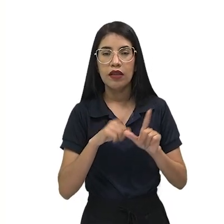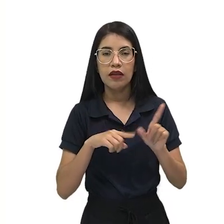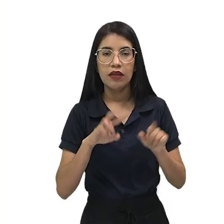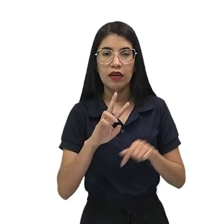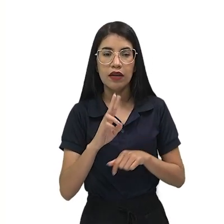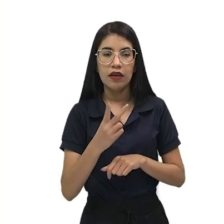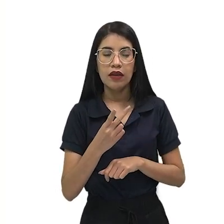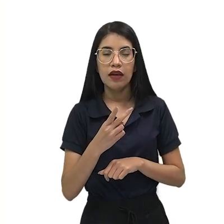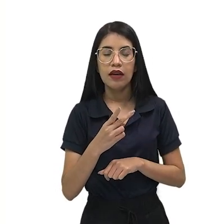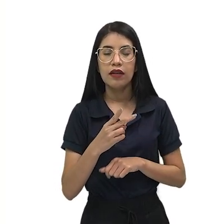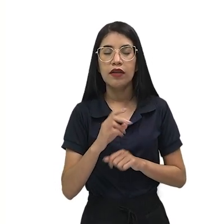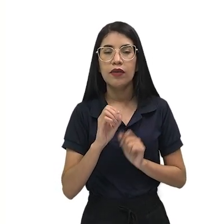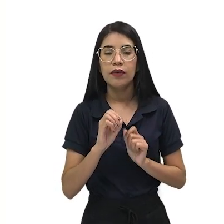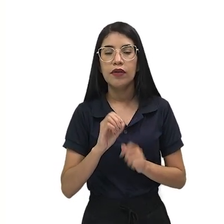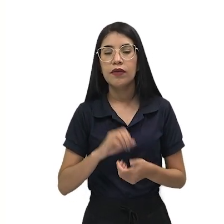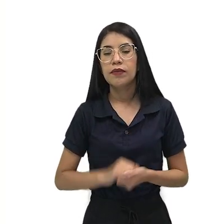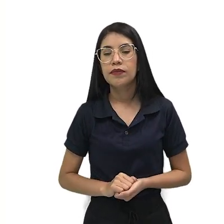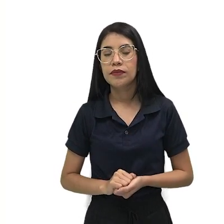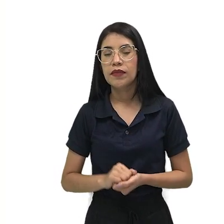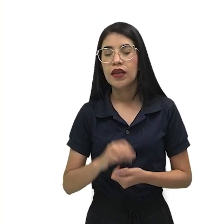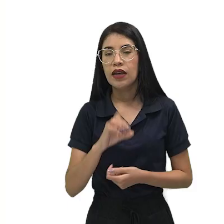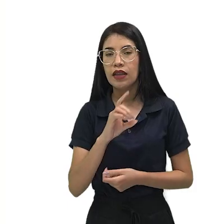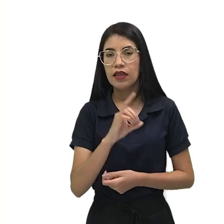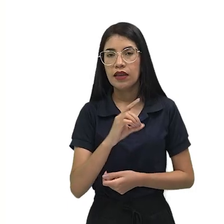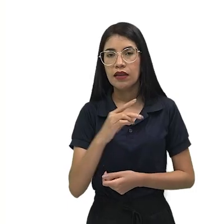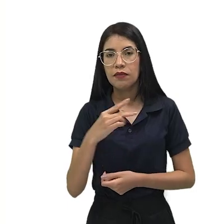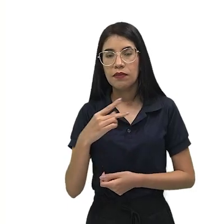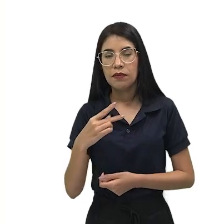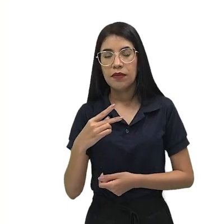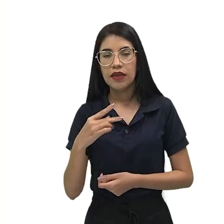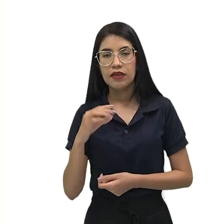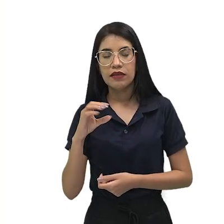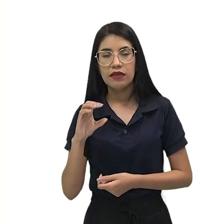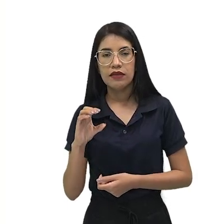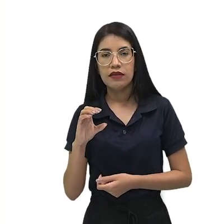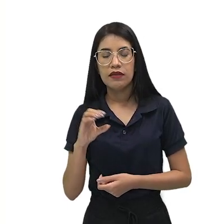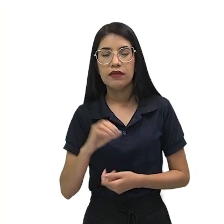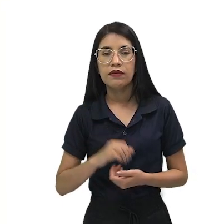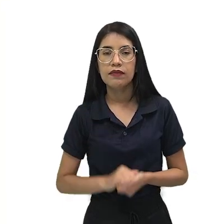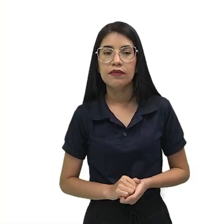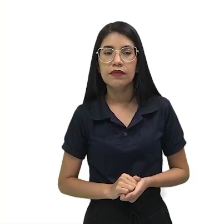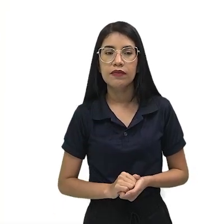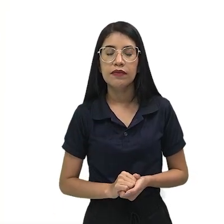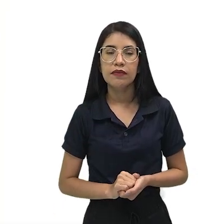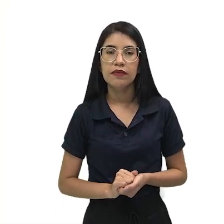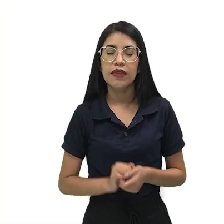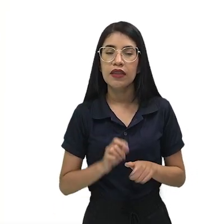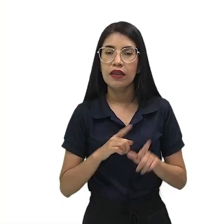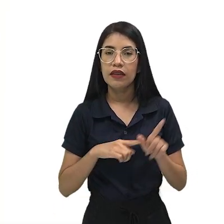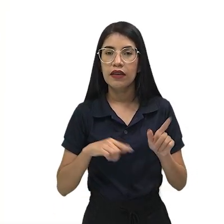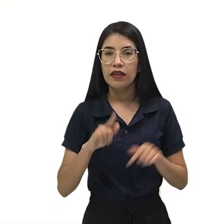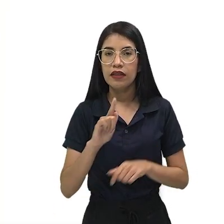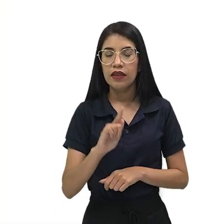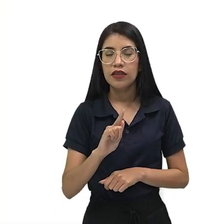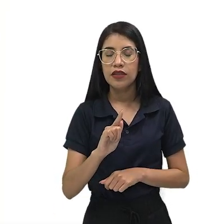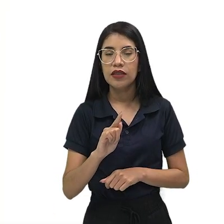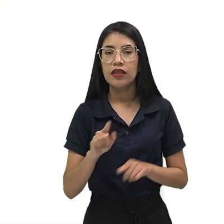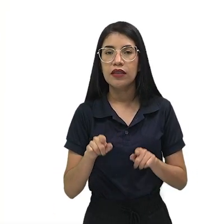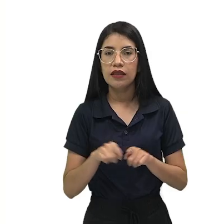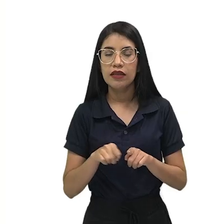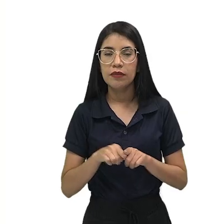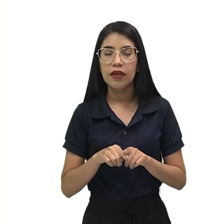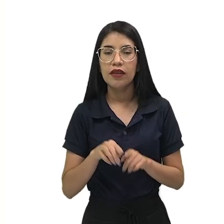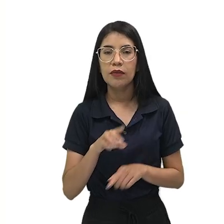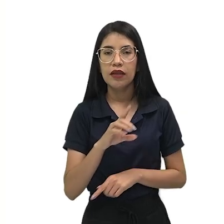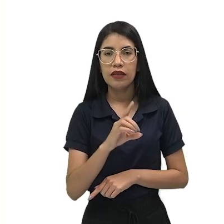ela é uma dízima periódica composta. A letra G